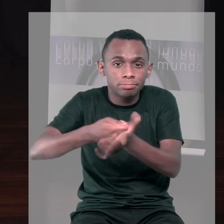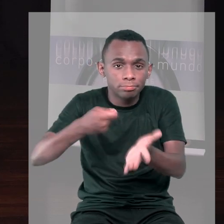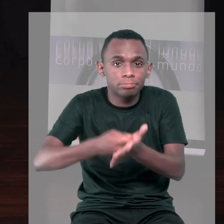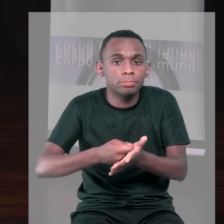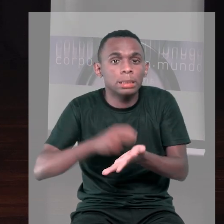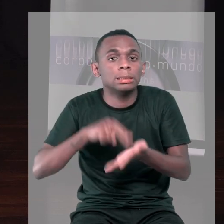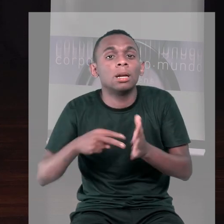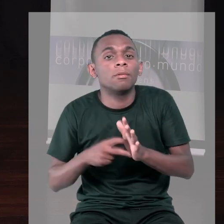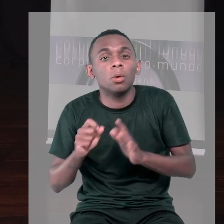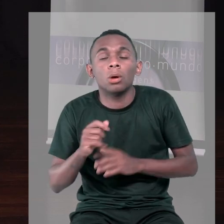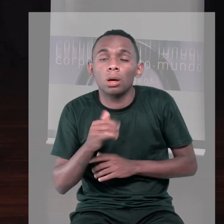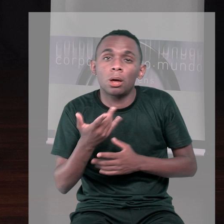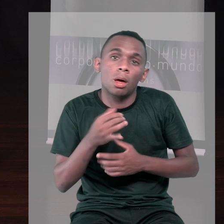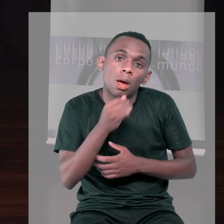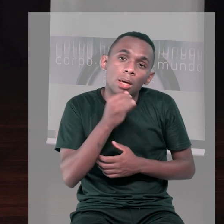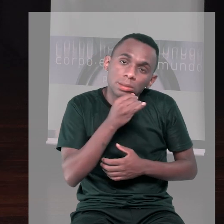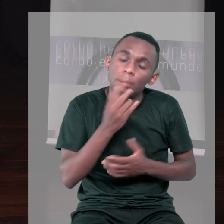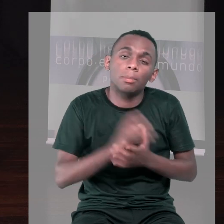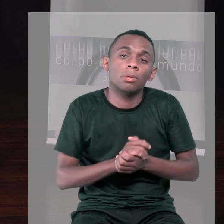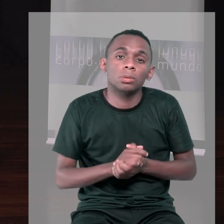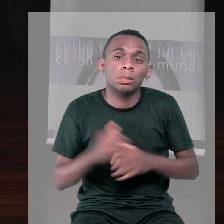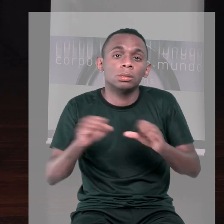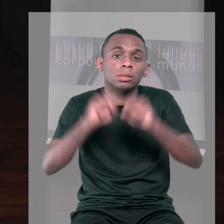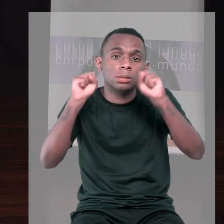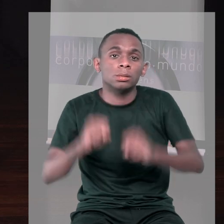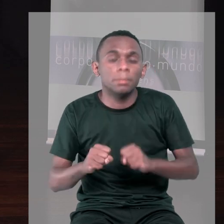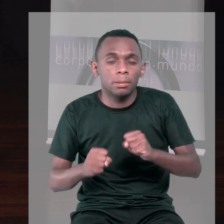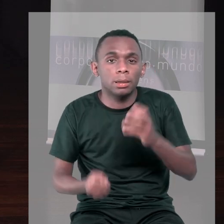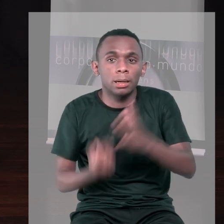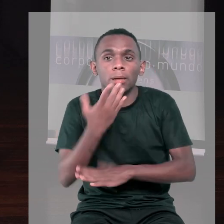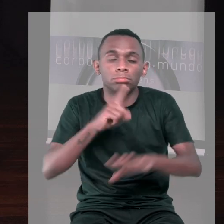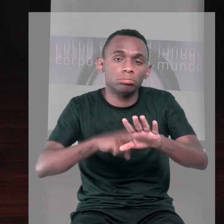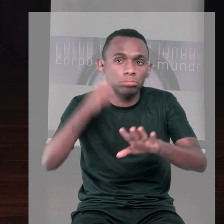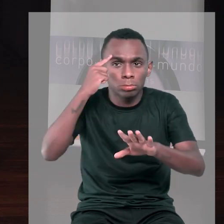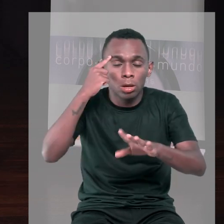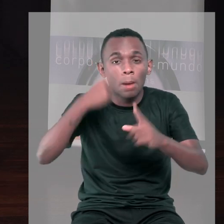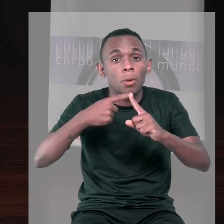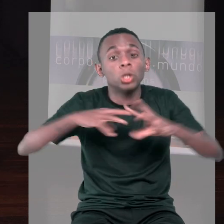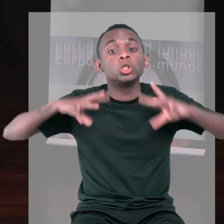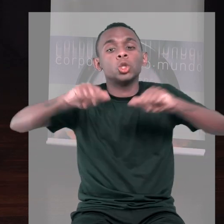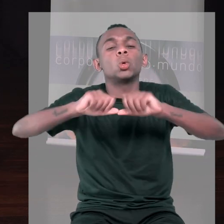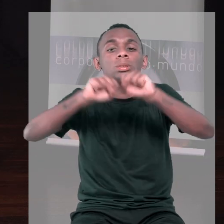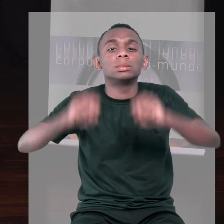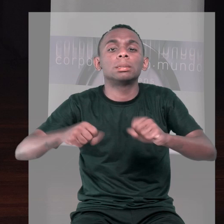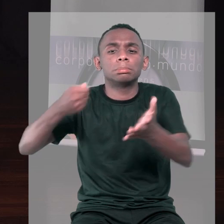real em sua totalidade. E quando eu falo, seguindo Arendt, quando eu falo da totalidade,